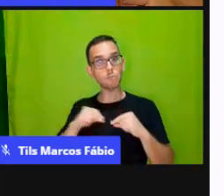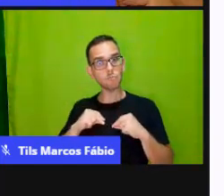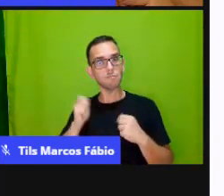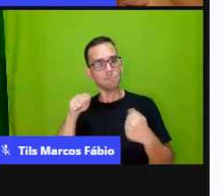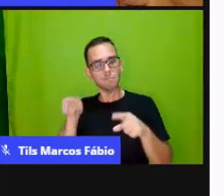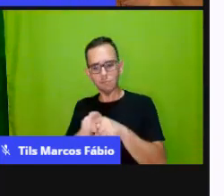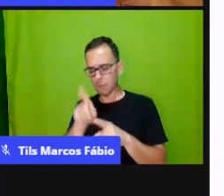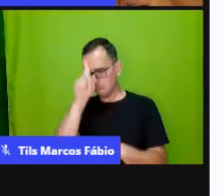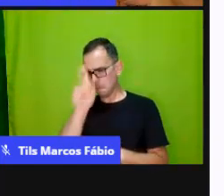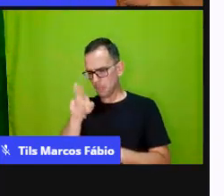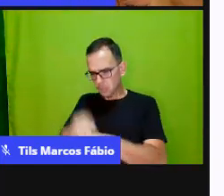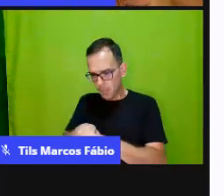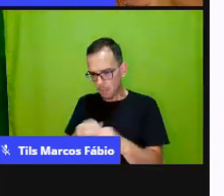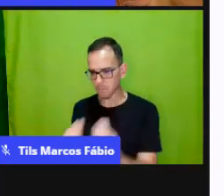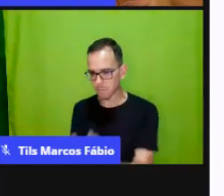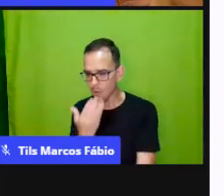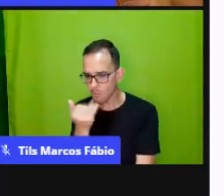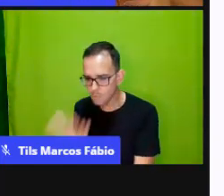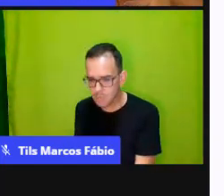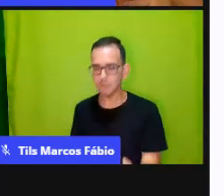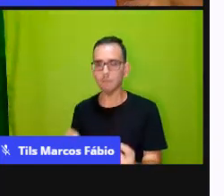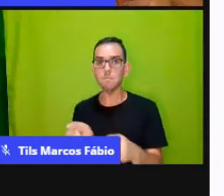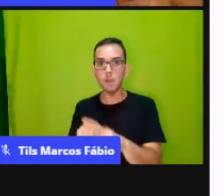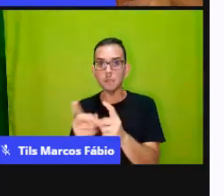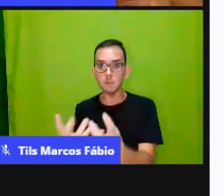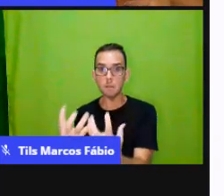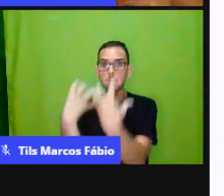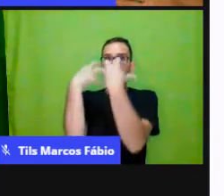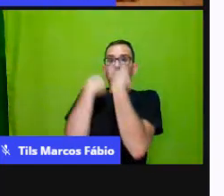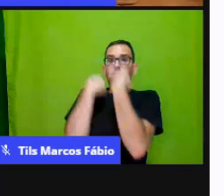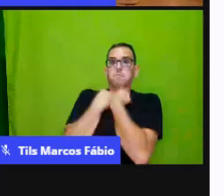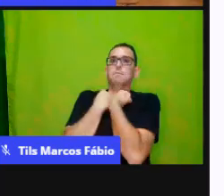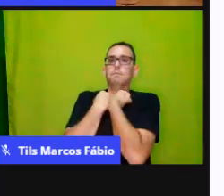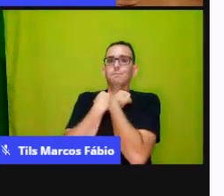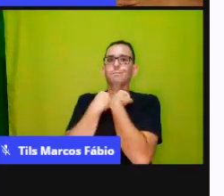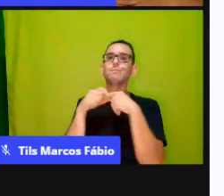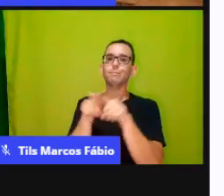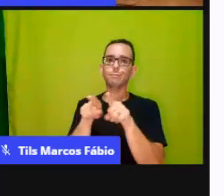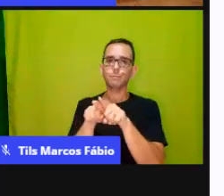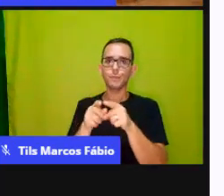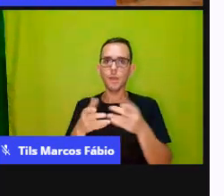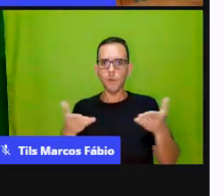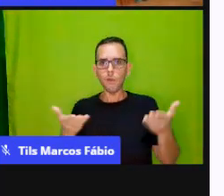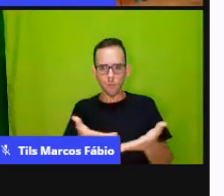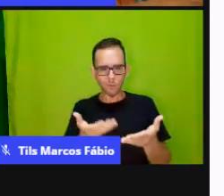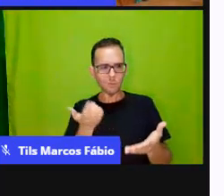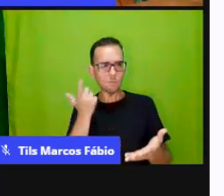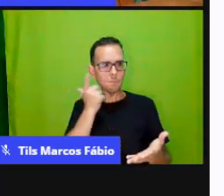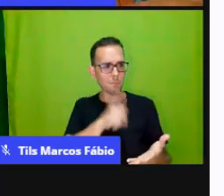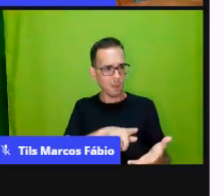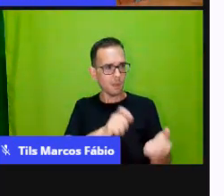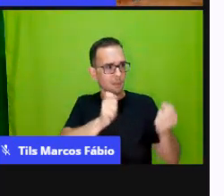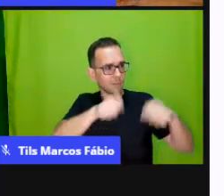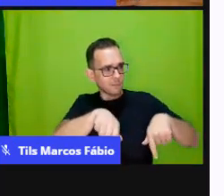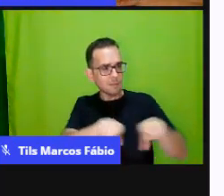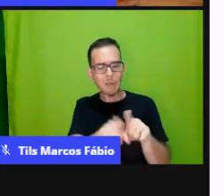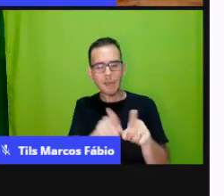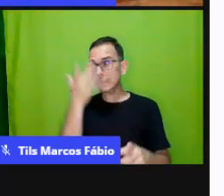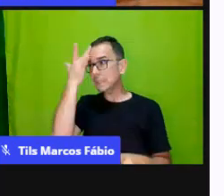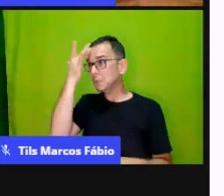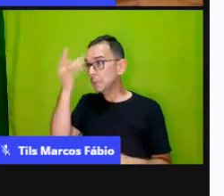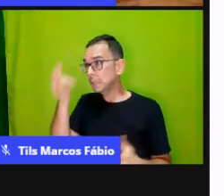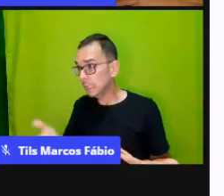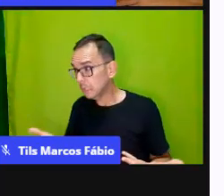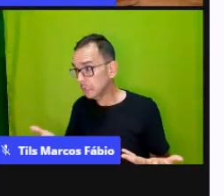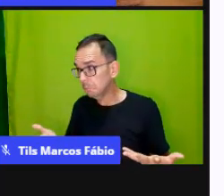sentar para dar comida, porque senão um dia ele pode pular em cima de você, né? Hoje eu aguento ele pular, amanhã eu não aguento mais. Então é